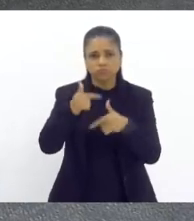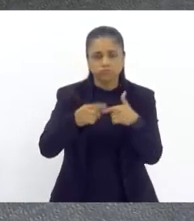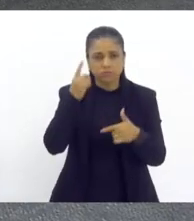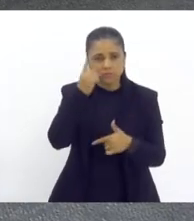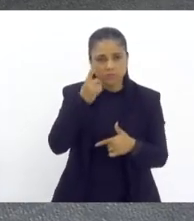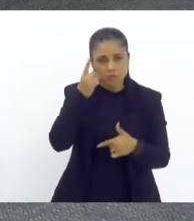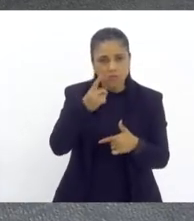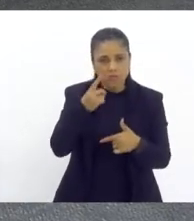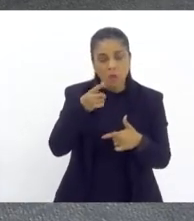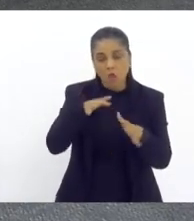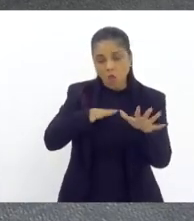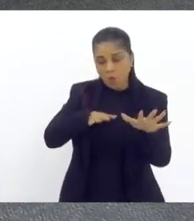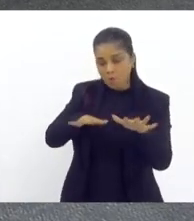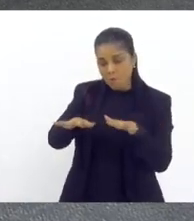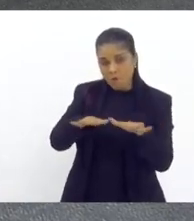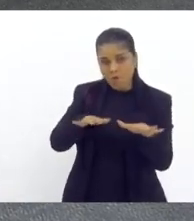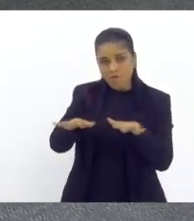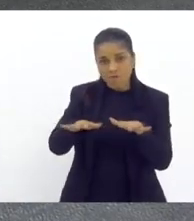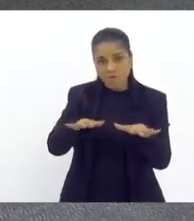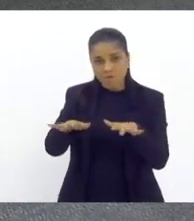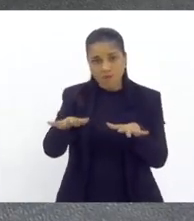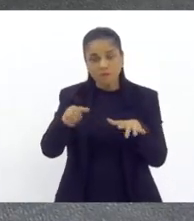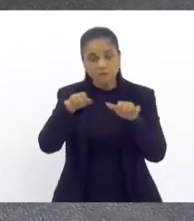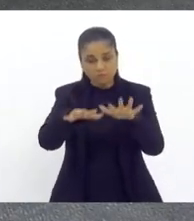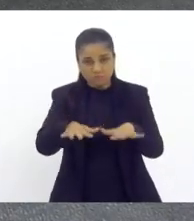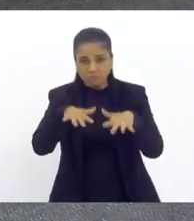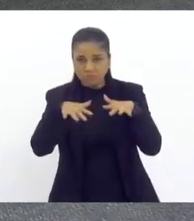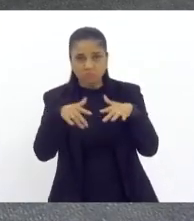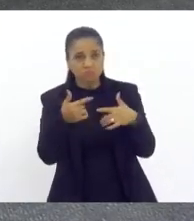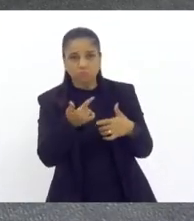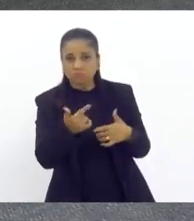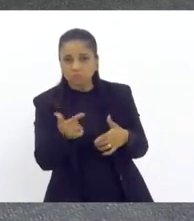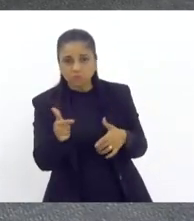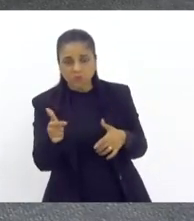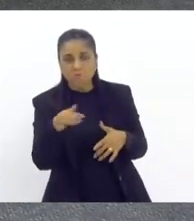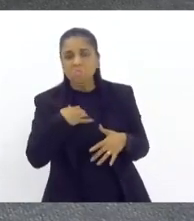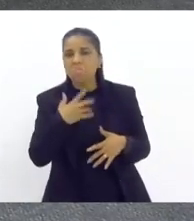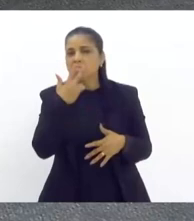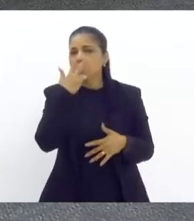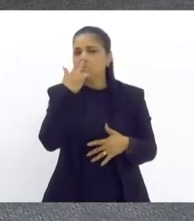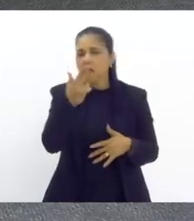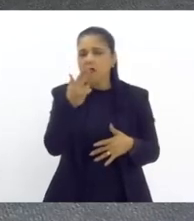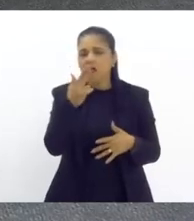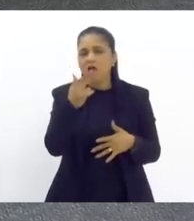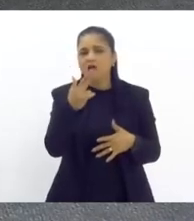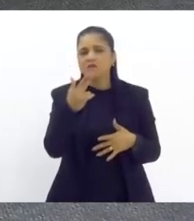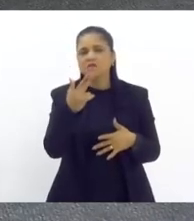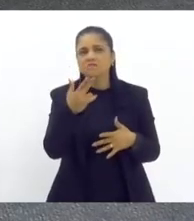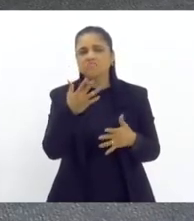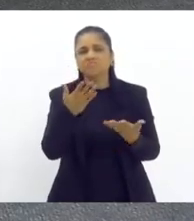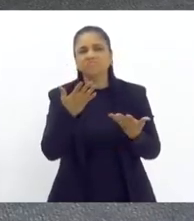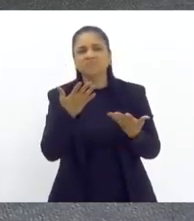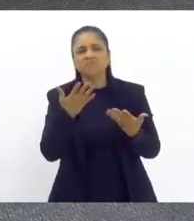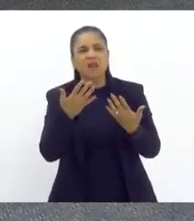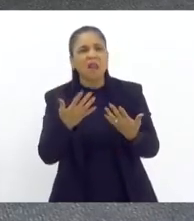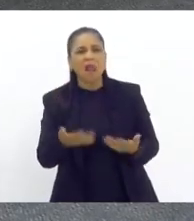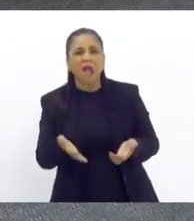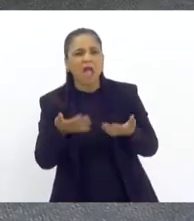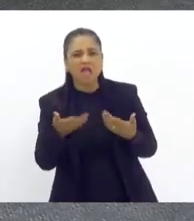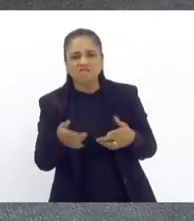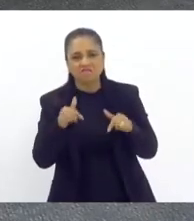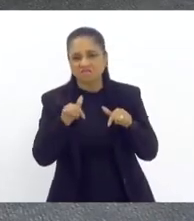movimentasse tanto o plenário. A sensação que eu tenho é que tem se colocado as coisas de forma morna aqui.